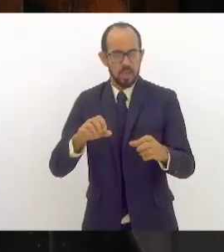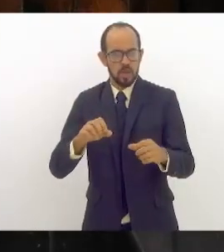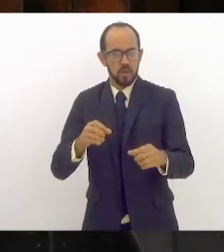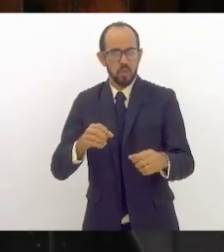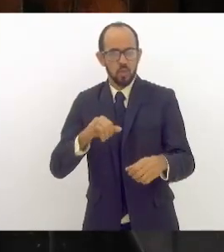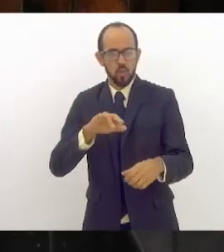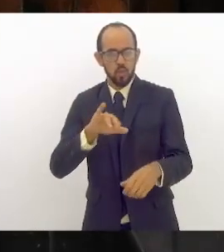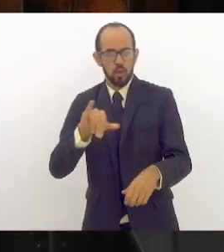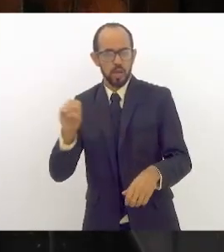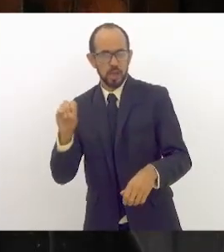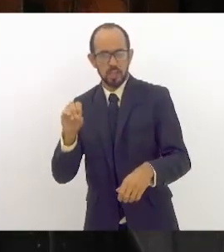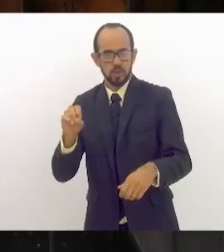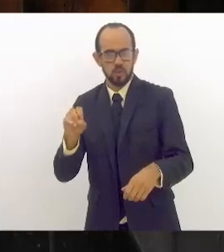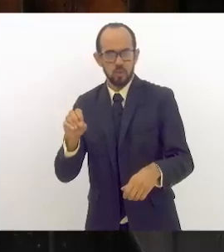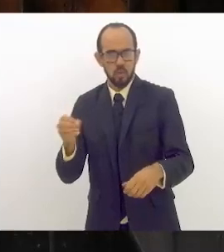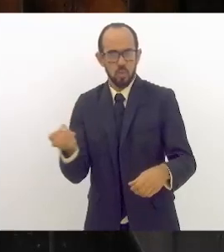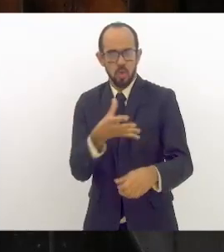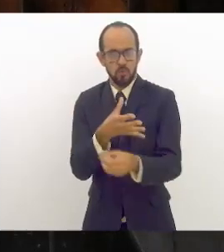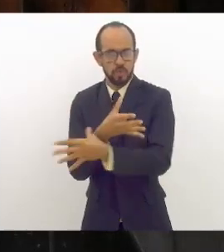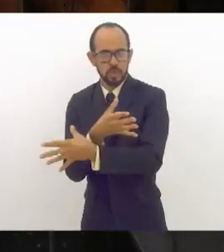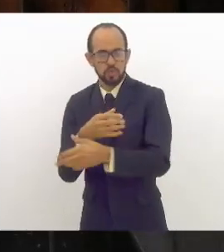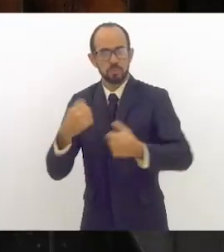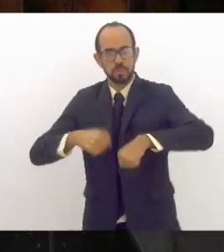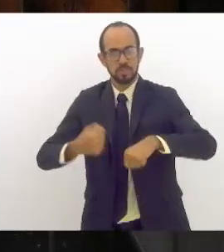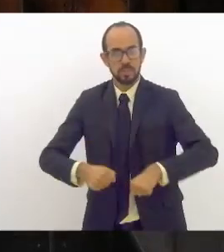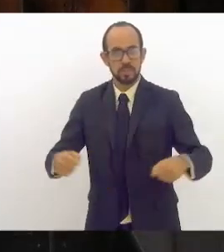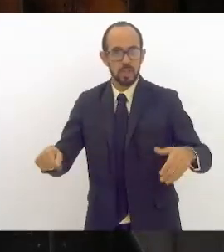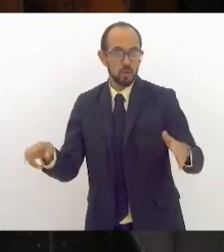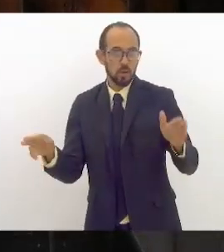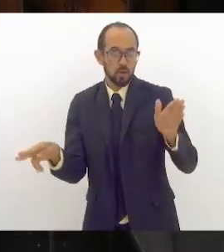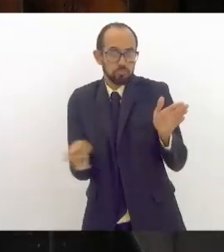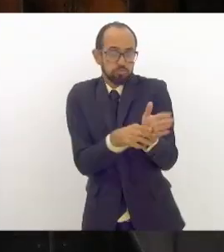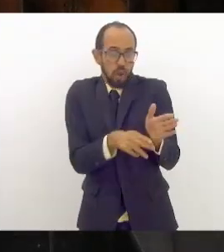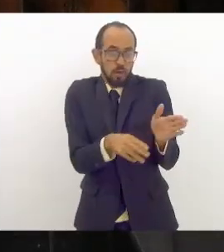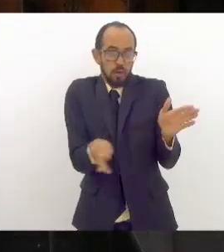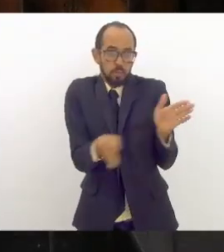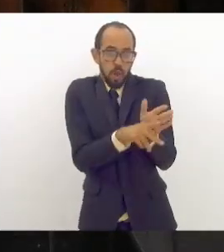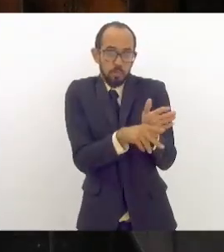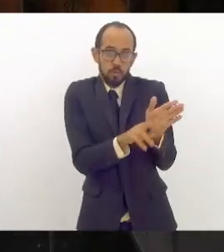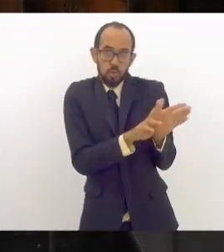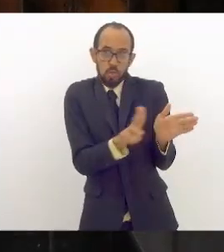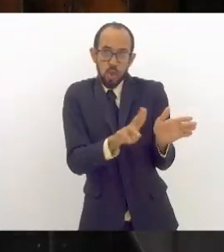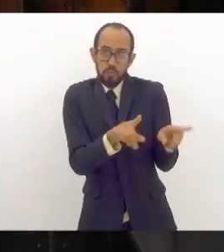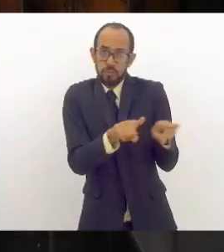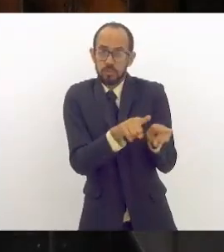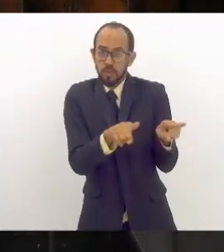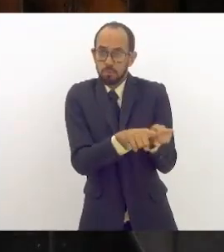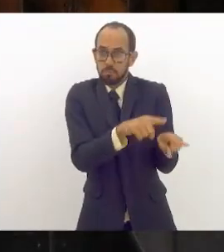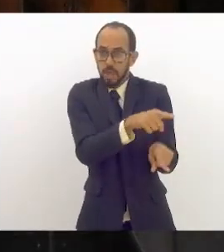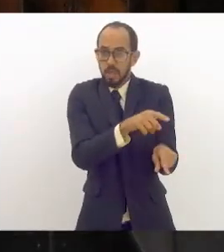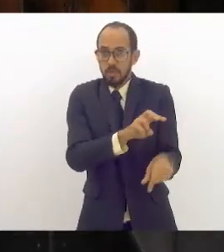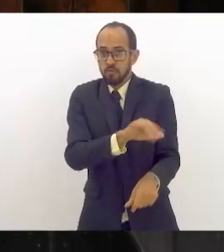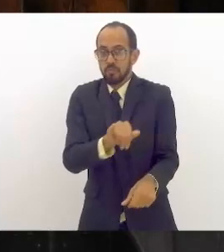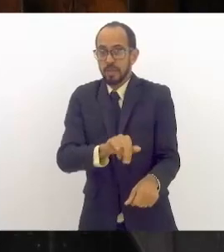né G Mas vai ter que levar o nosso nome junto não tem Rock in Rio Madrid vai ter rinovation